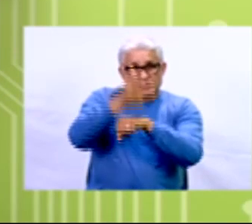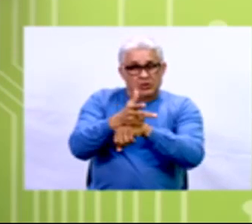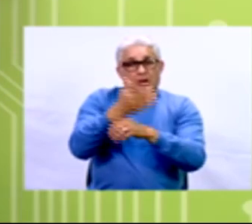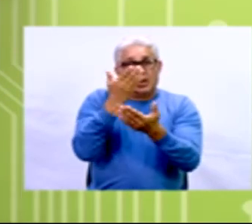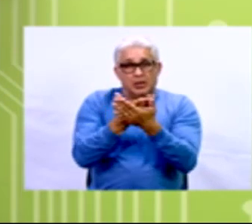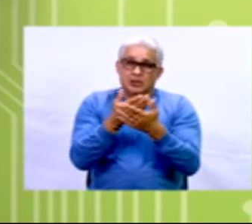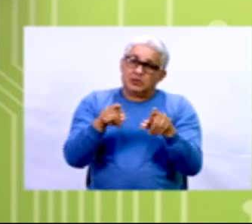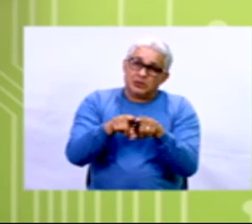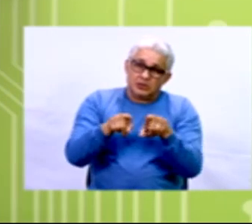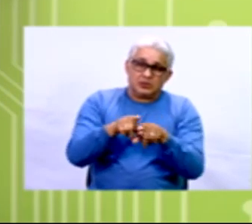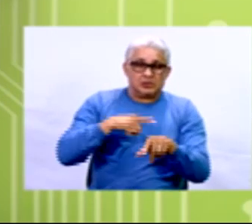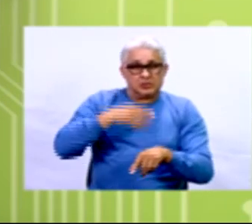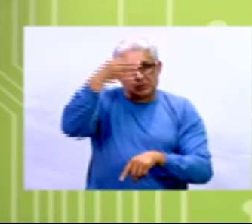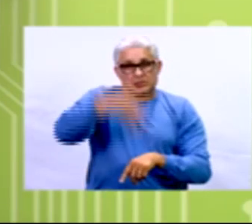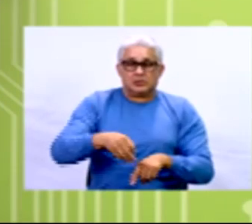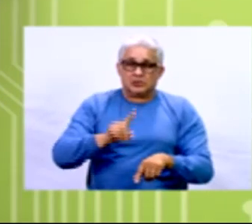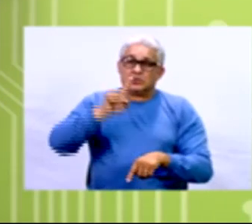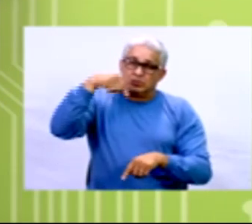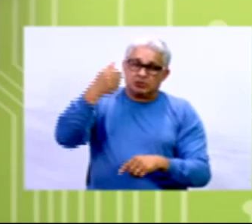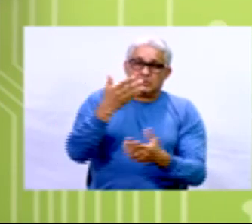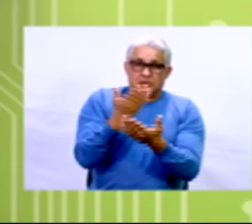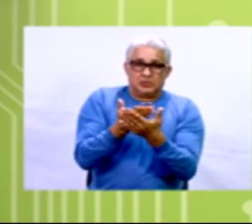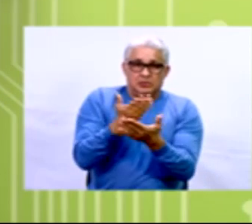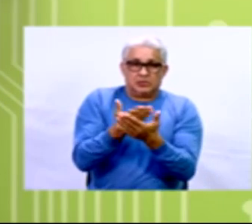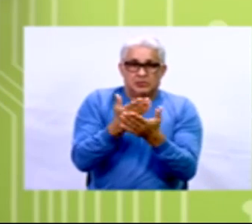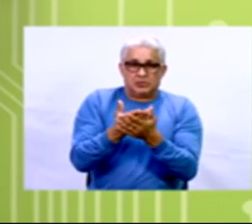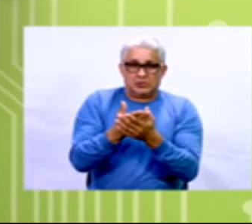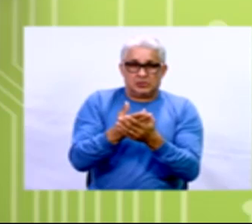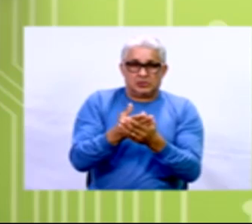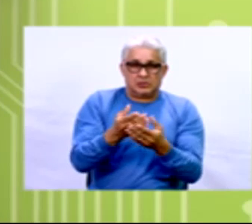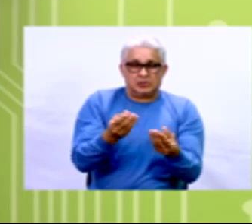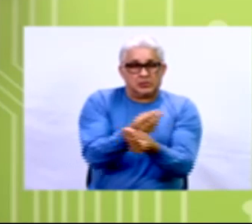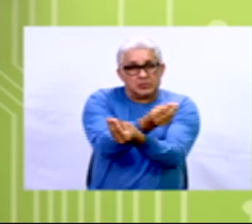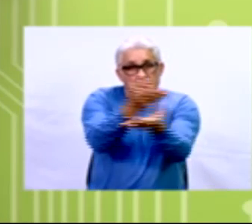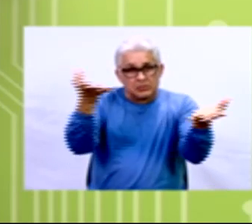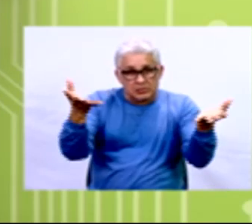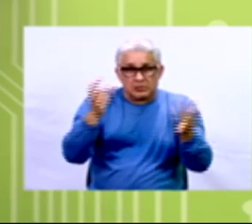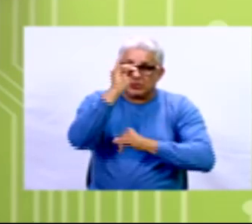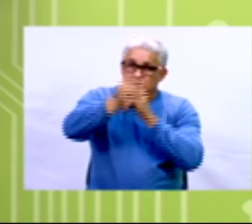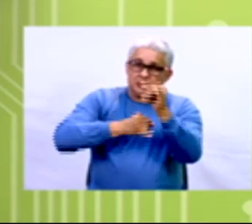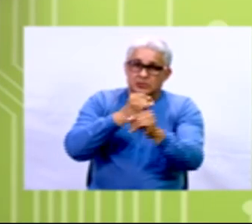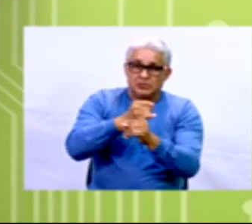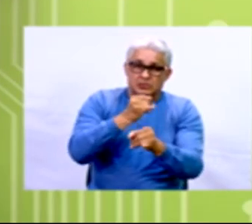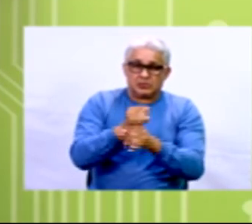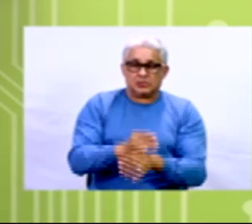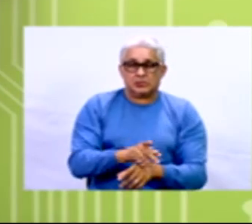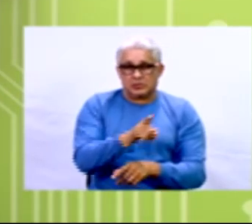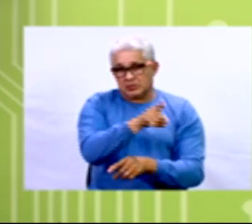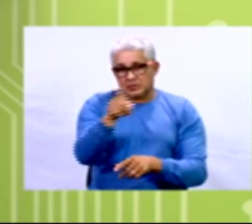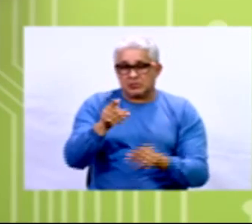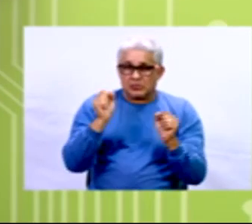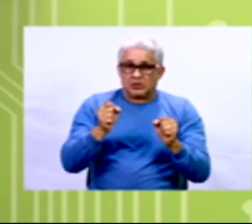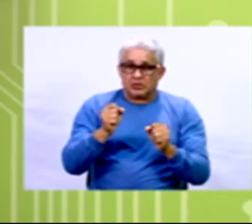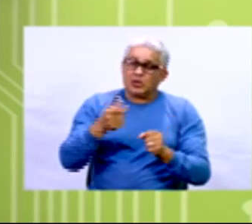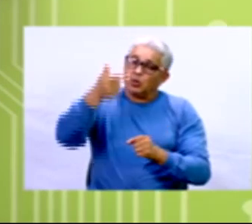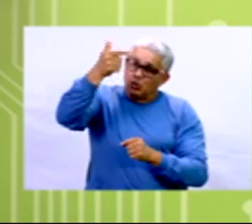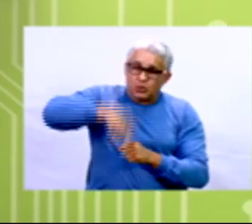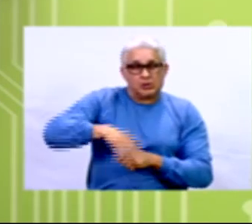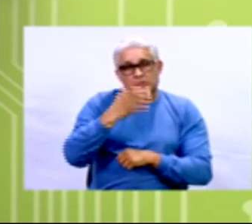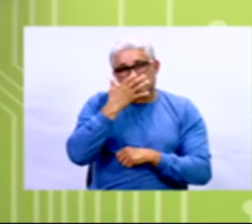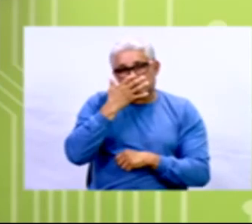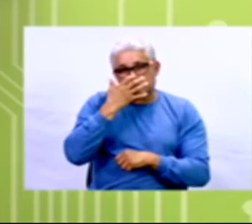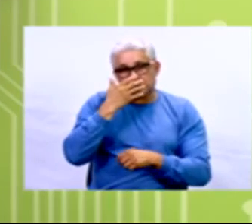aula e com certeza depois essa aula ela vai ser disponibilizada para vocês pela internet e vocês podem rever a aula a